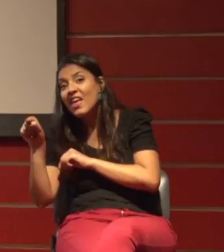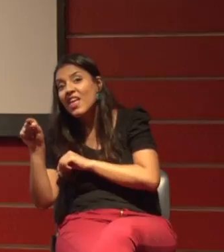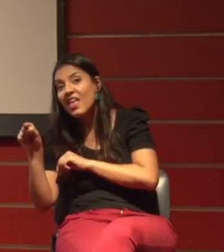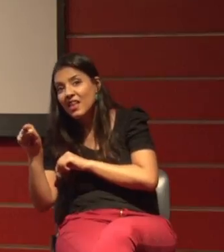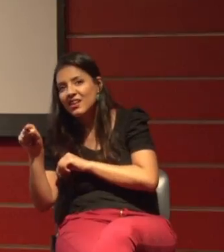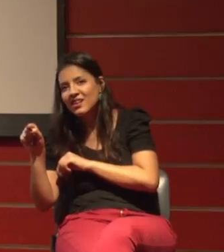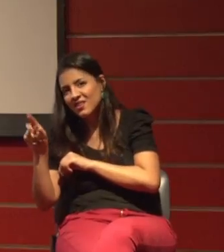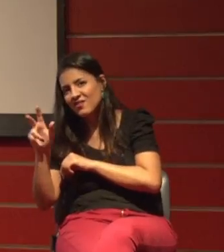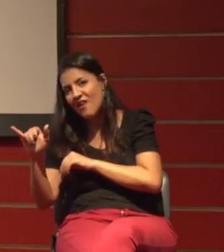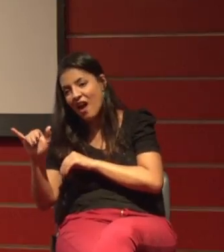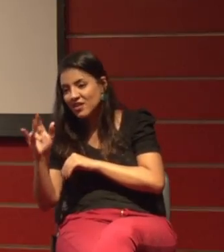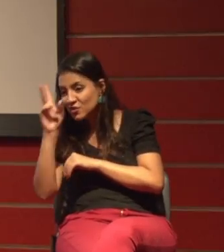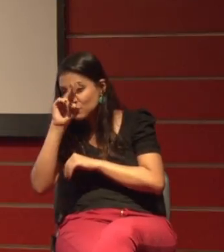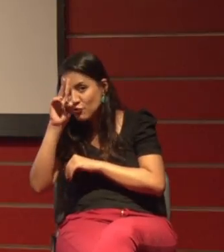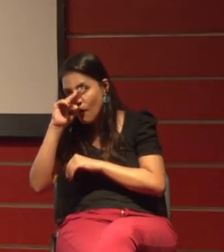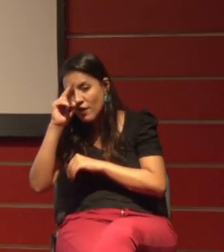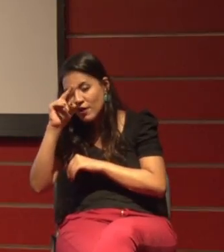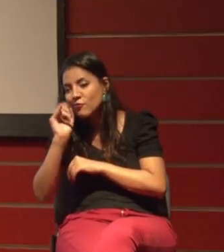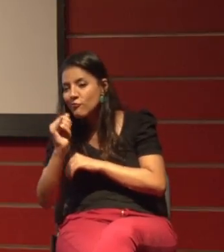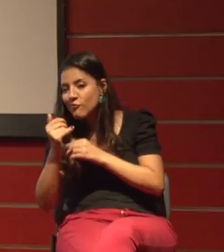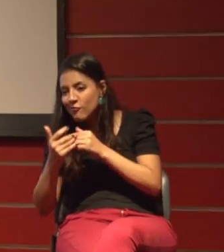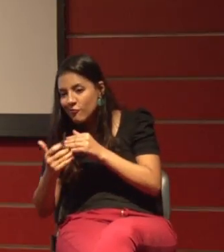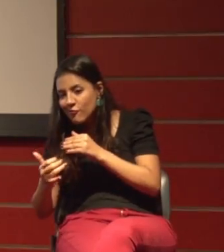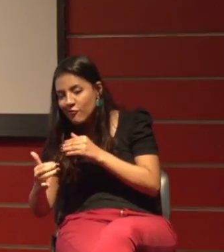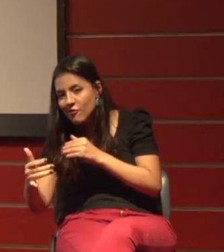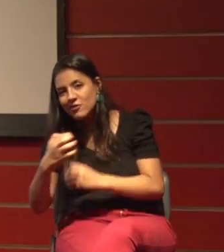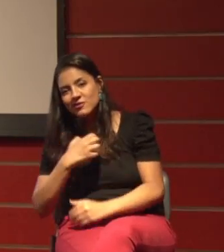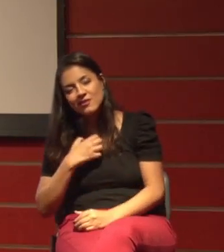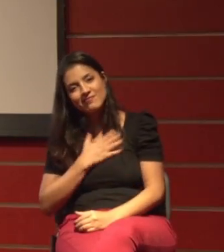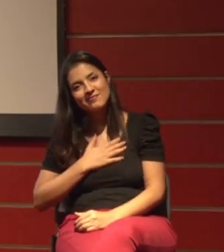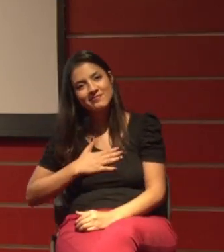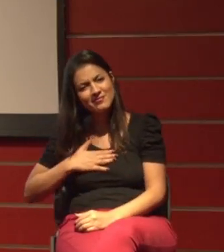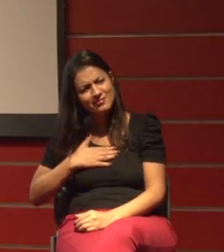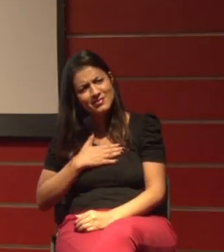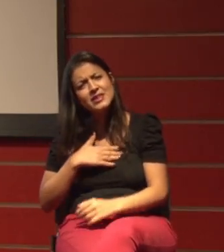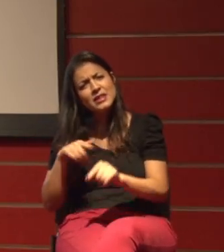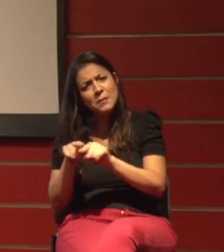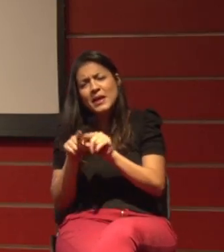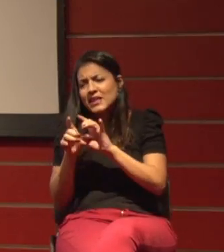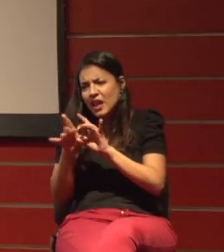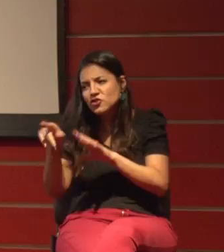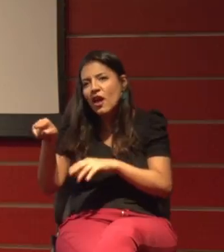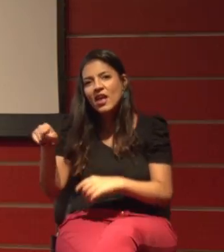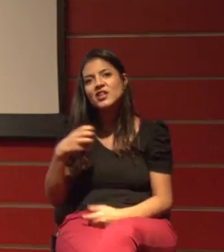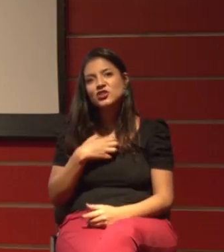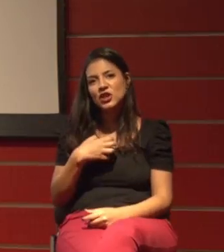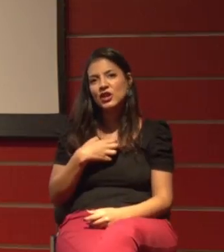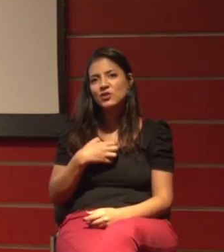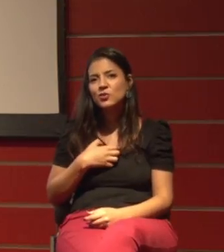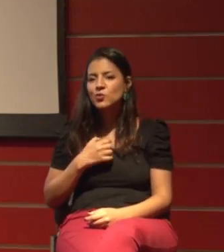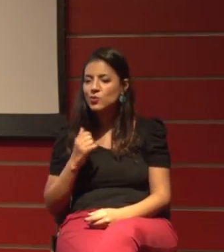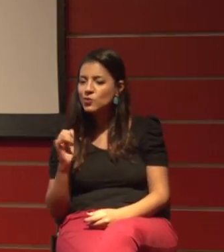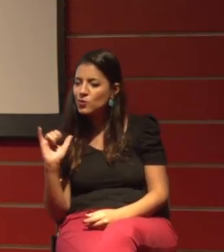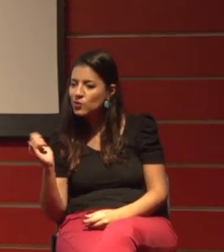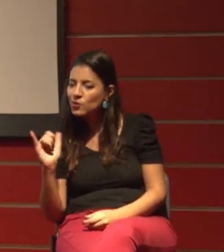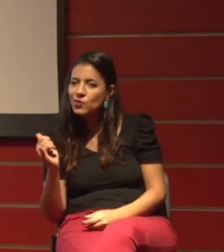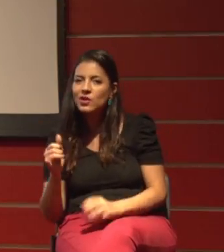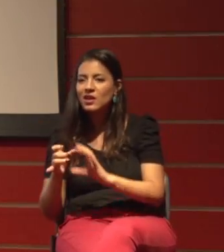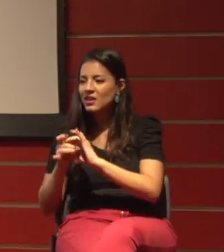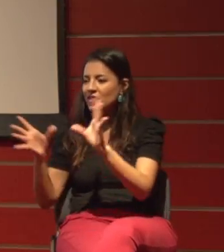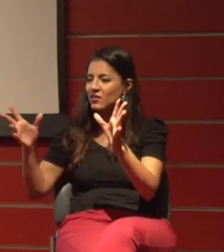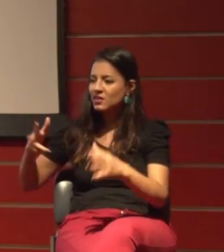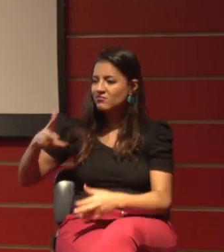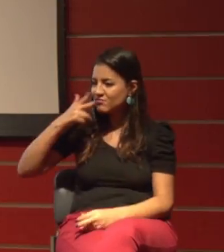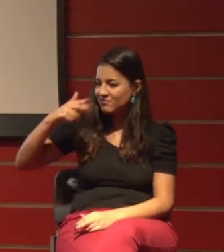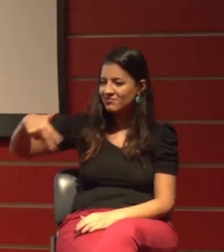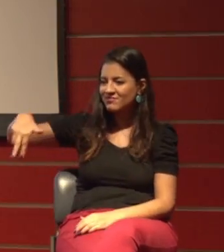satisfatória de um jeito que você acha satisfatório né deixa esse personagem contar e não você deixa ele ser realmente o teu